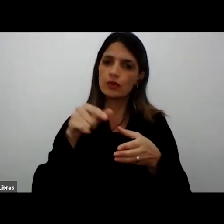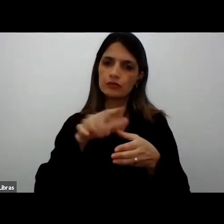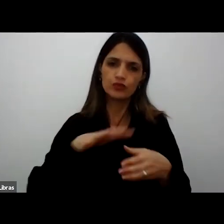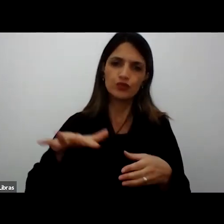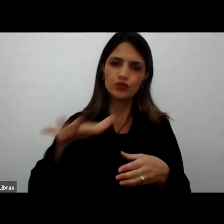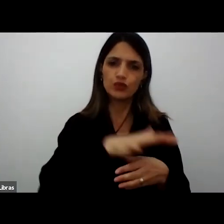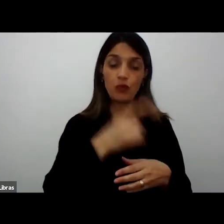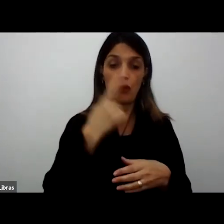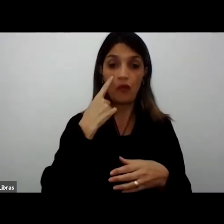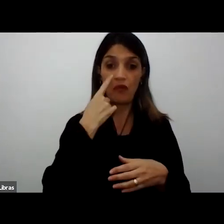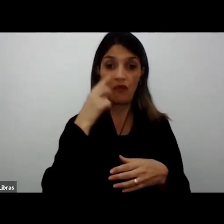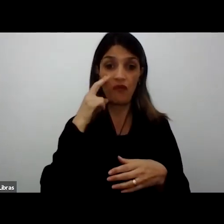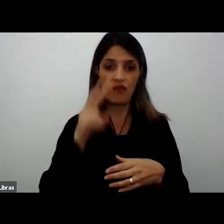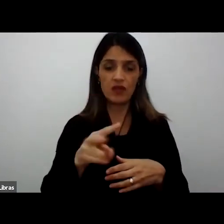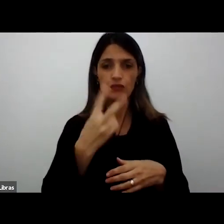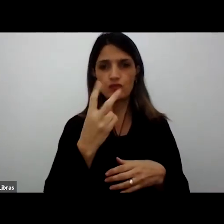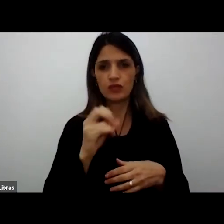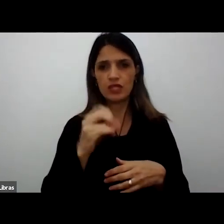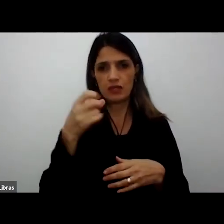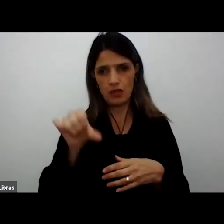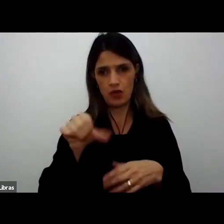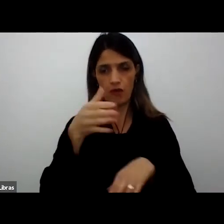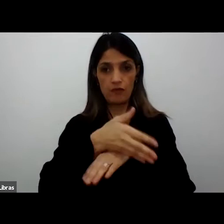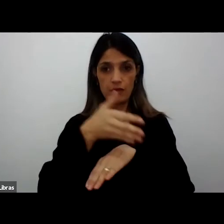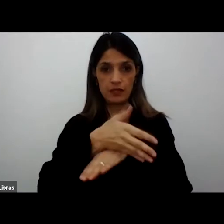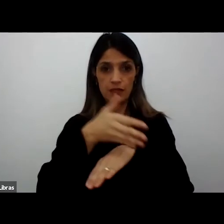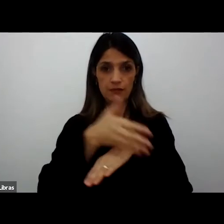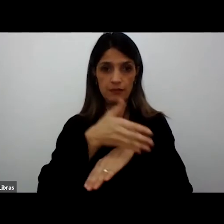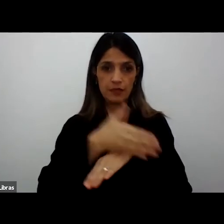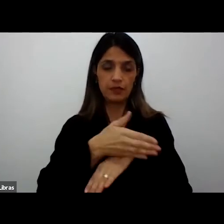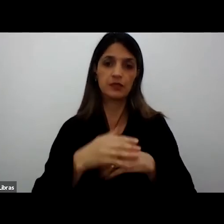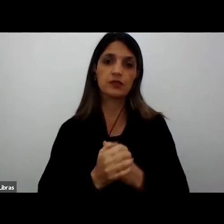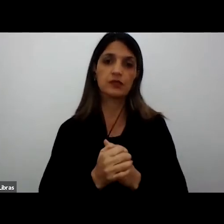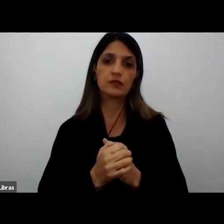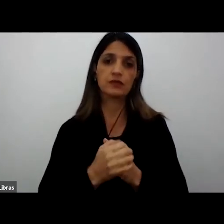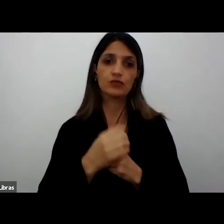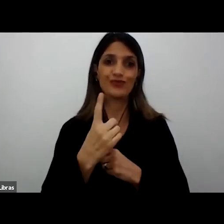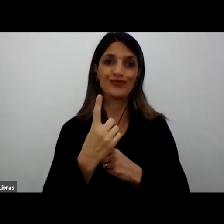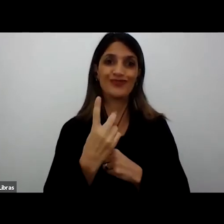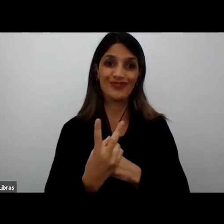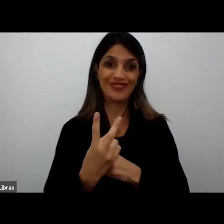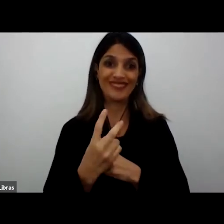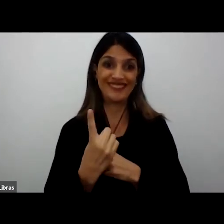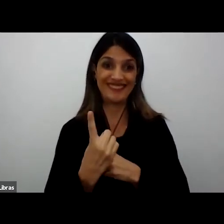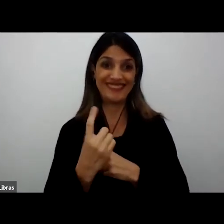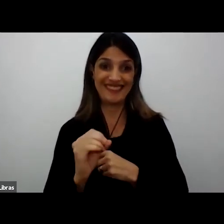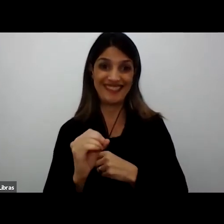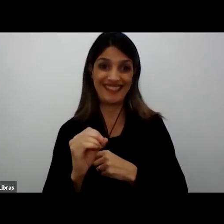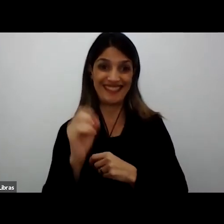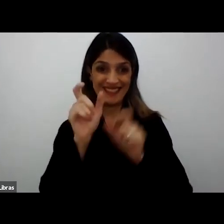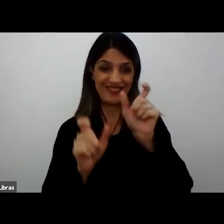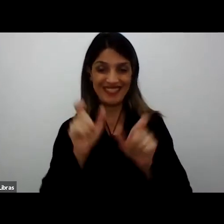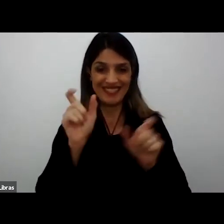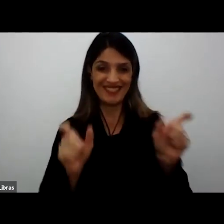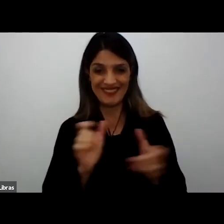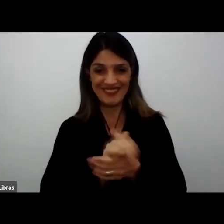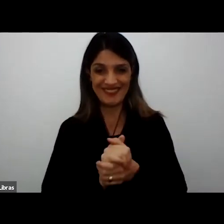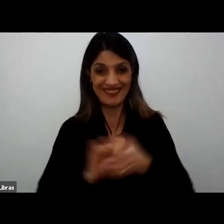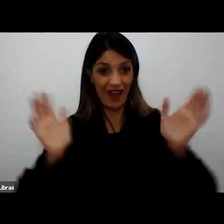agora 209 participantes, tenho certeza, opa, 210. Então, tchau aí no chat, pessoal.